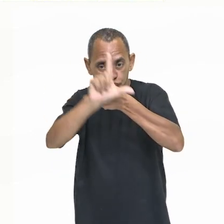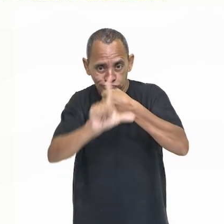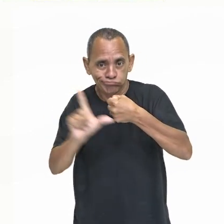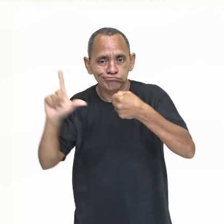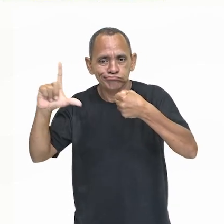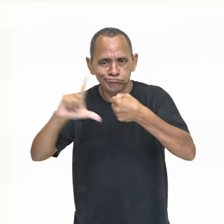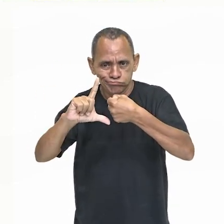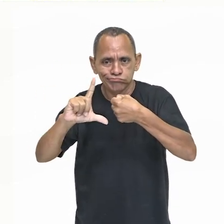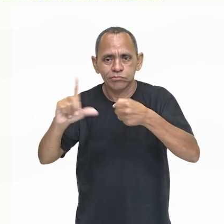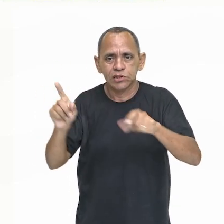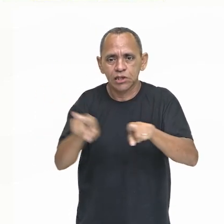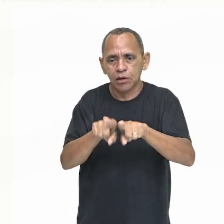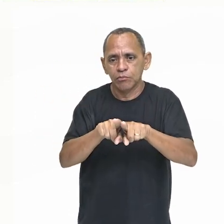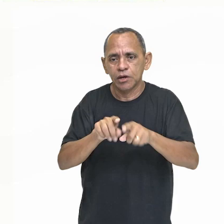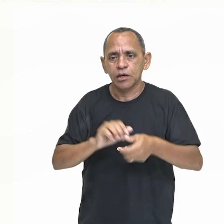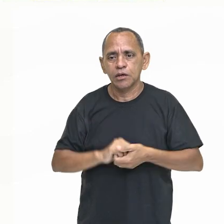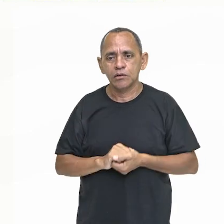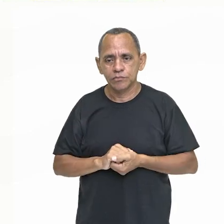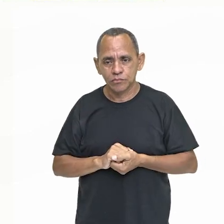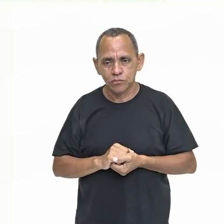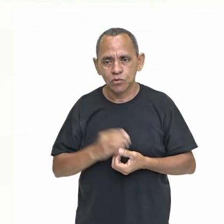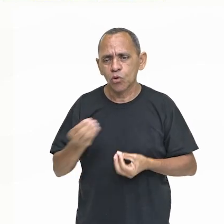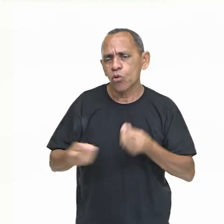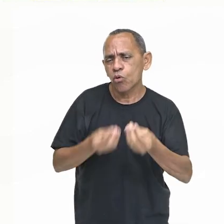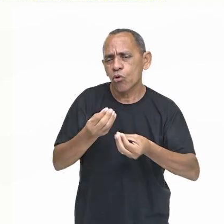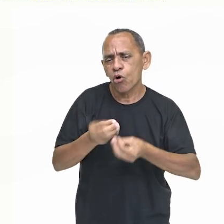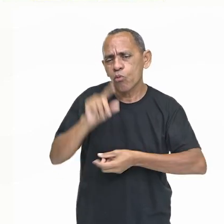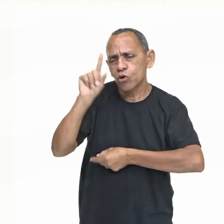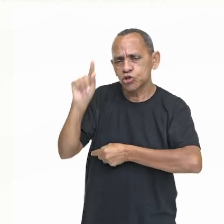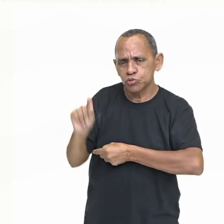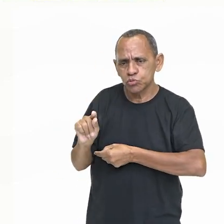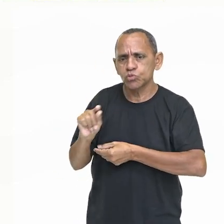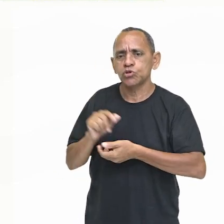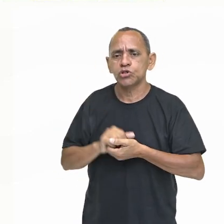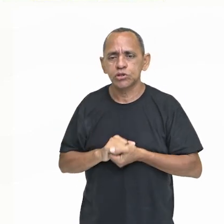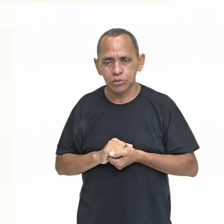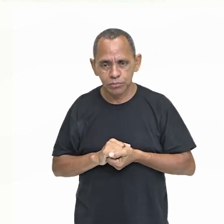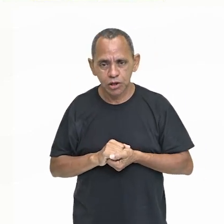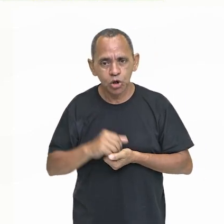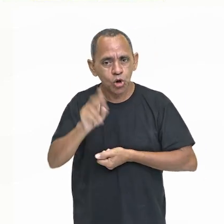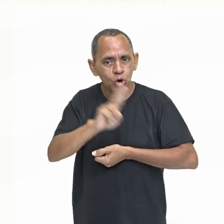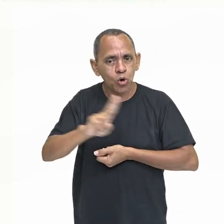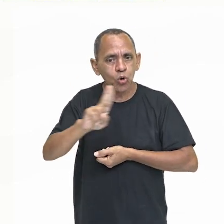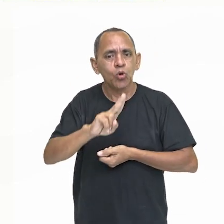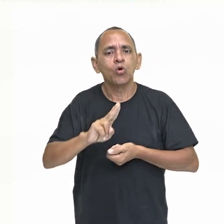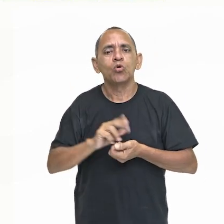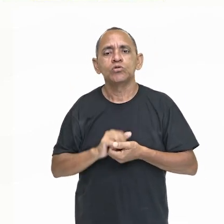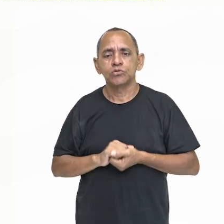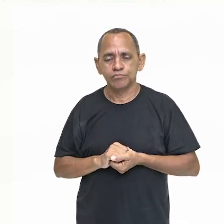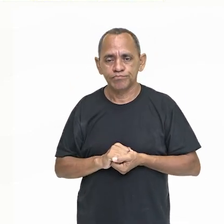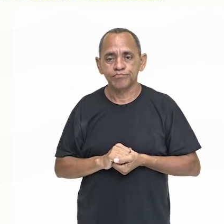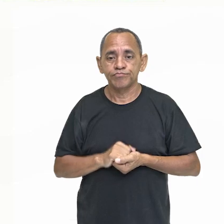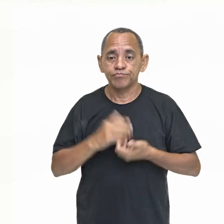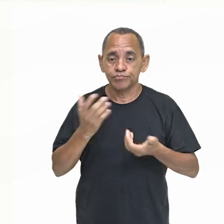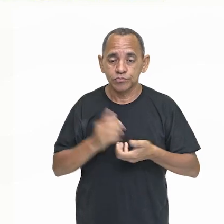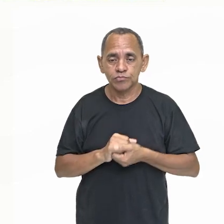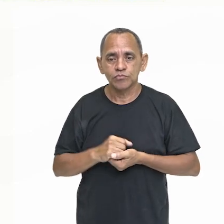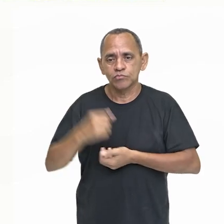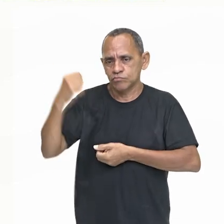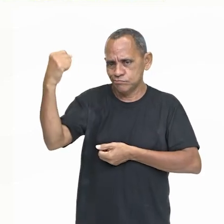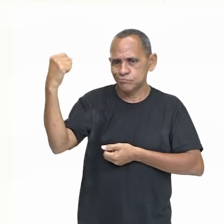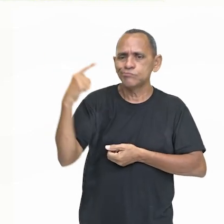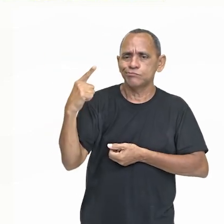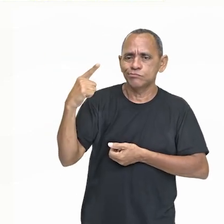vai reduzir essa liberação aí desses gases. Logo, essa energia solar, ela é uma fonte